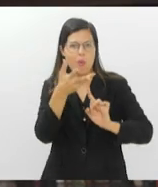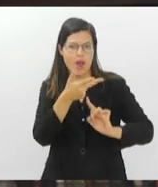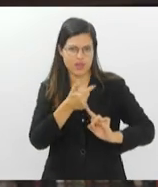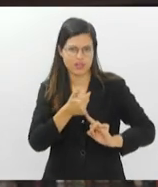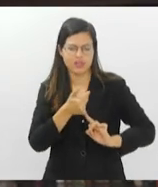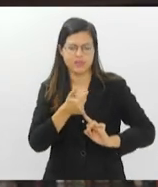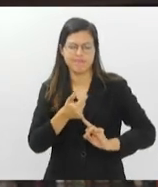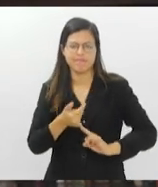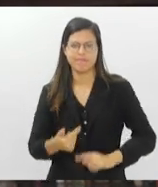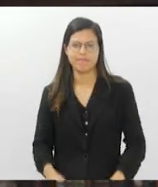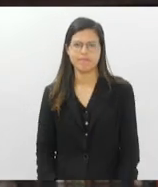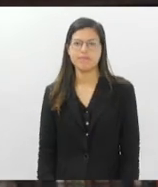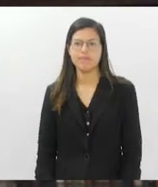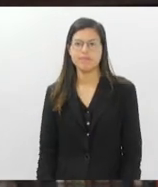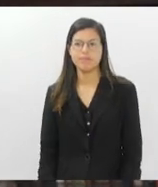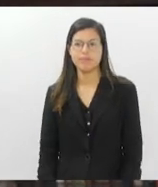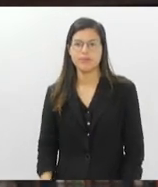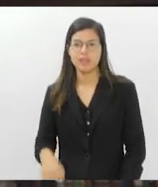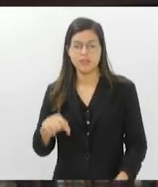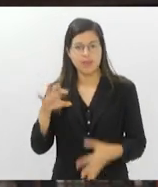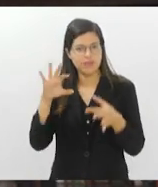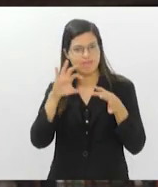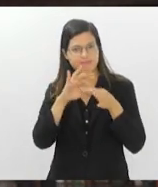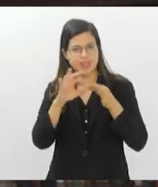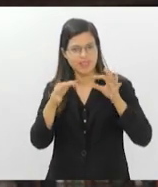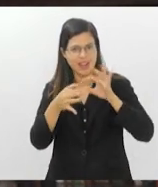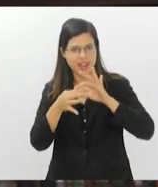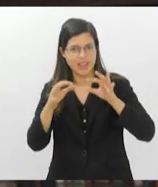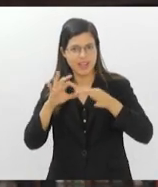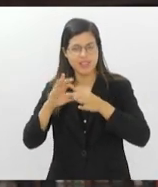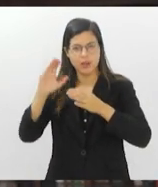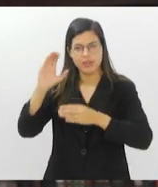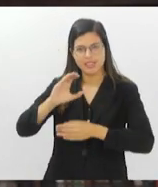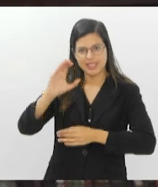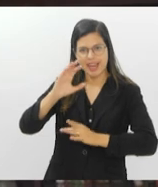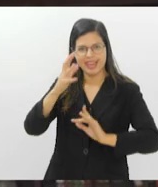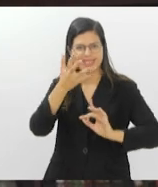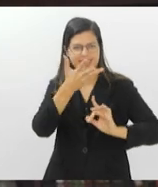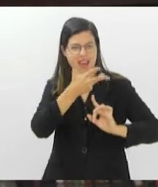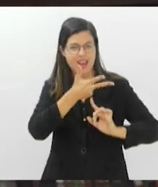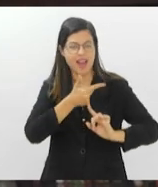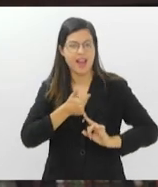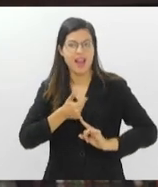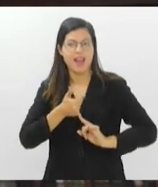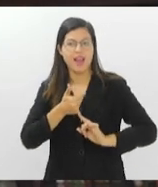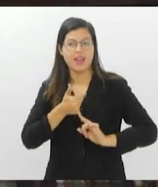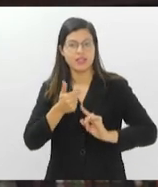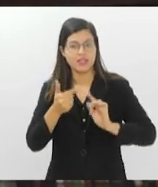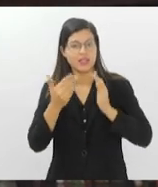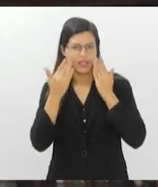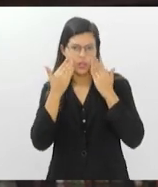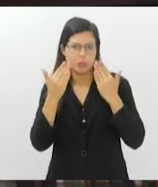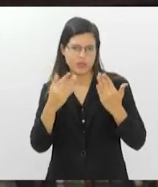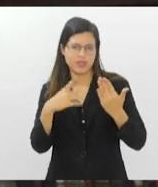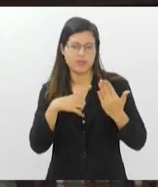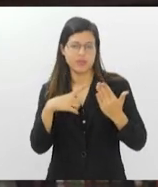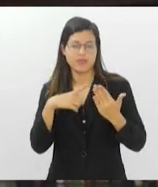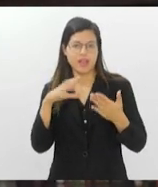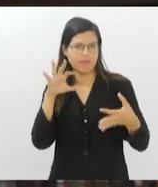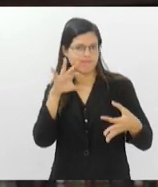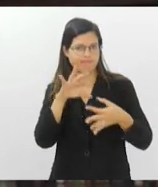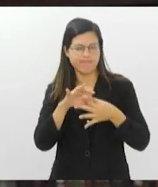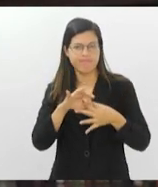Então é nessa interseção aí entre a ciência e a arte que essa exposição se situa. E é uma